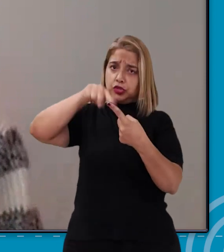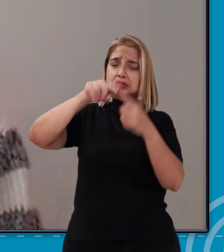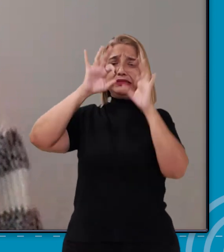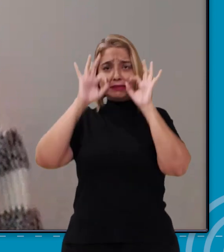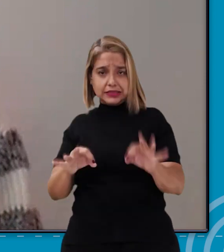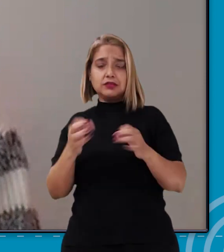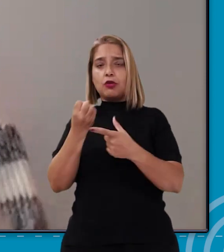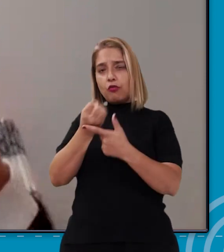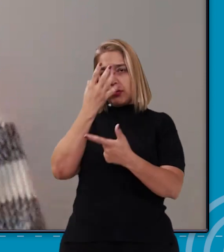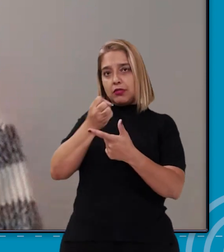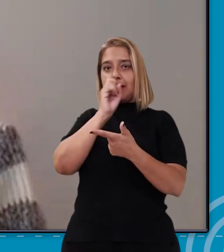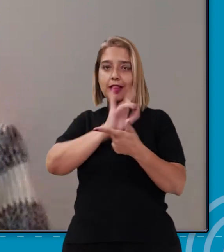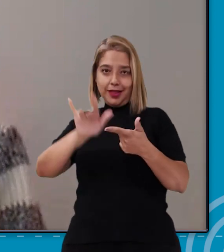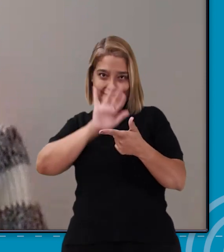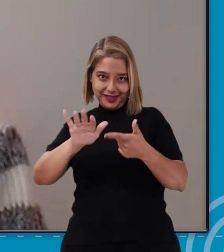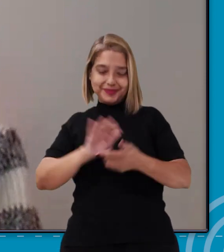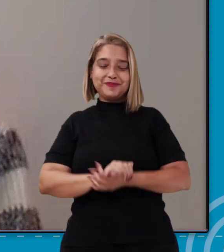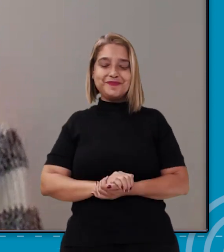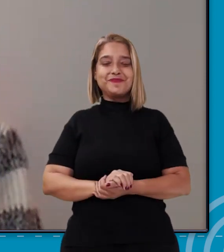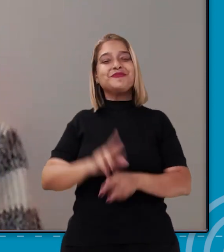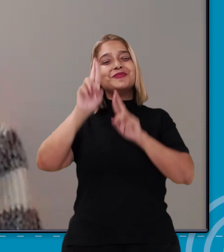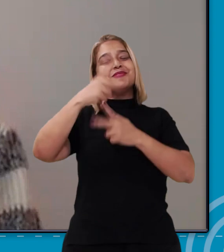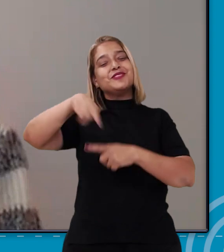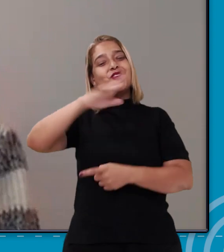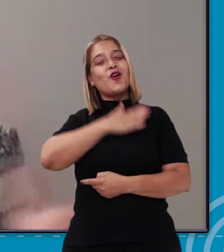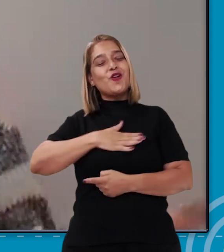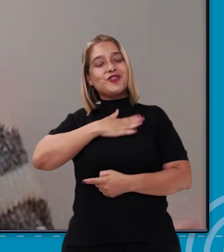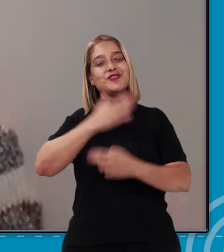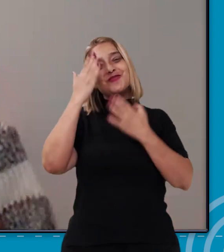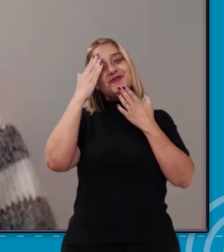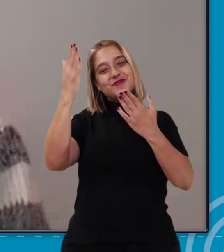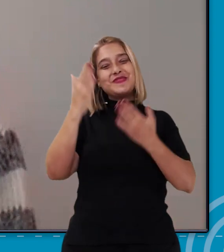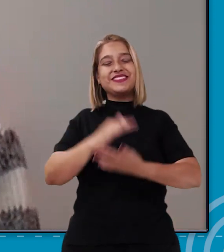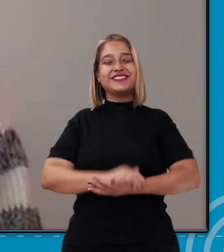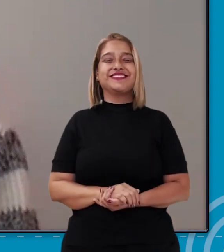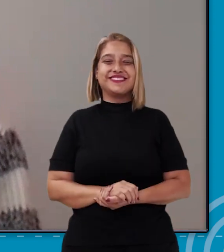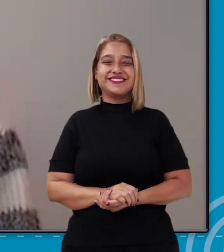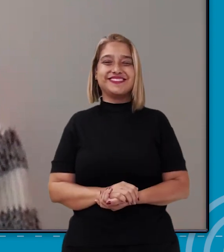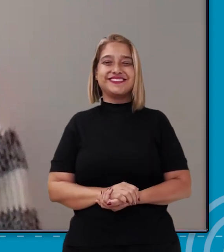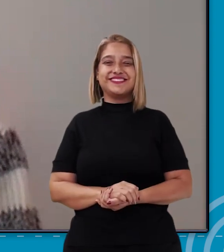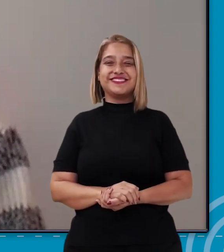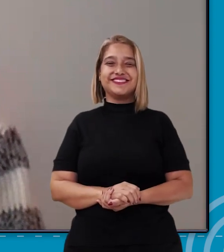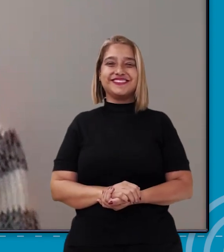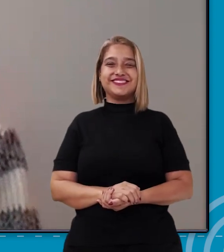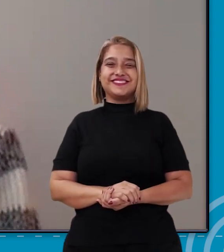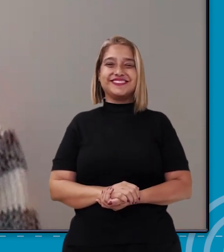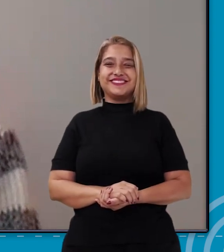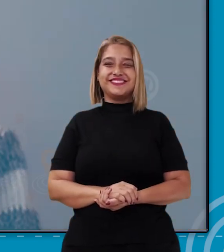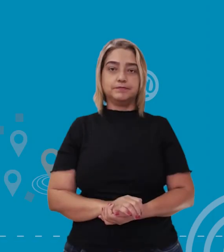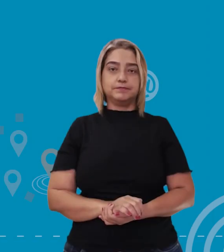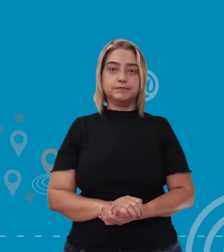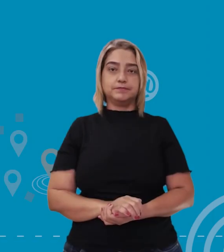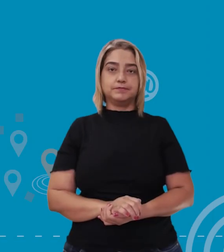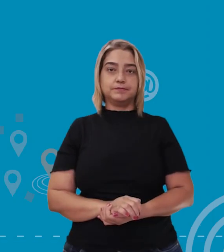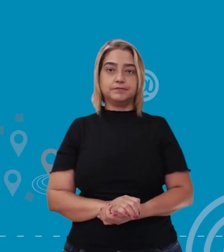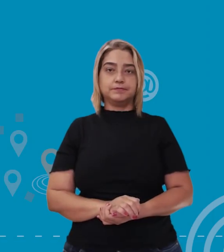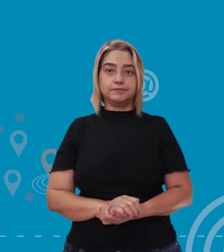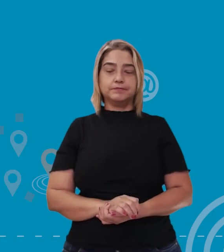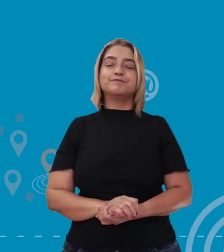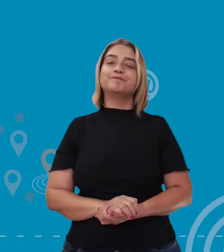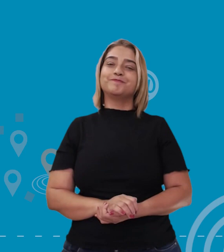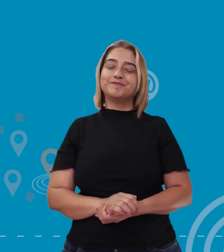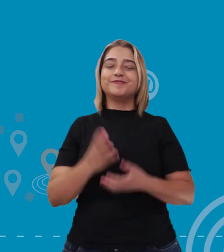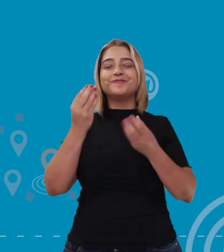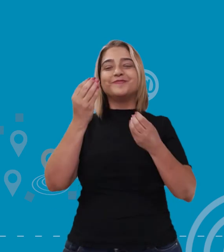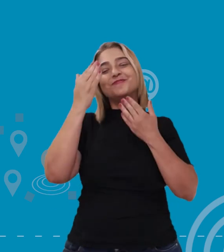aprendizagem significativa, alfabetização e letramento. Espero que vocês tenham gostado. Muito obrigada.